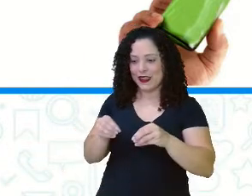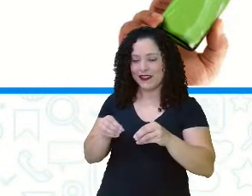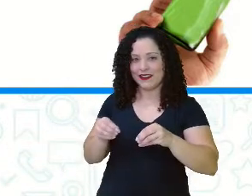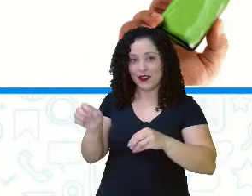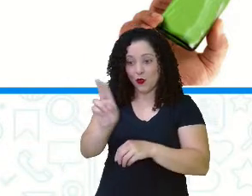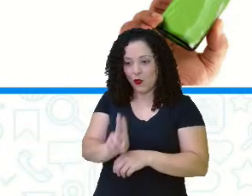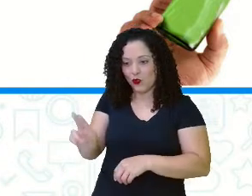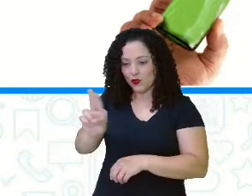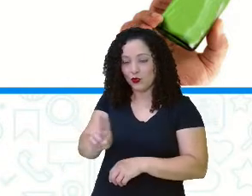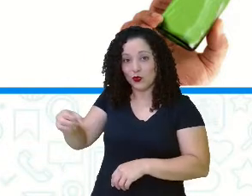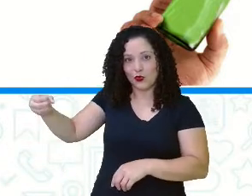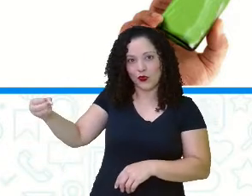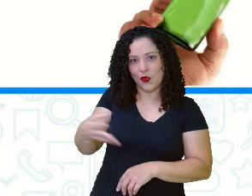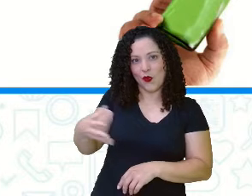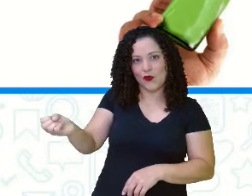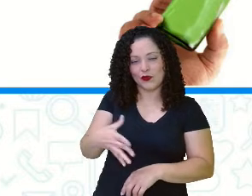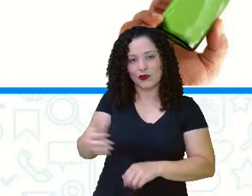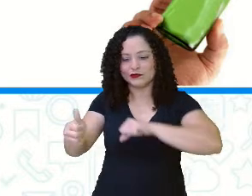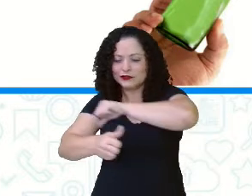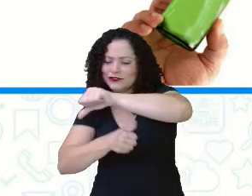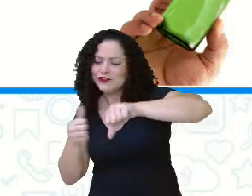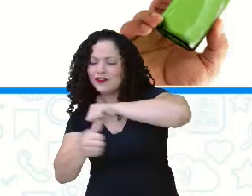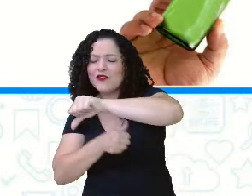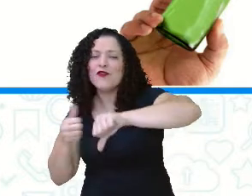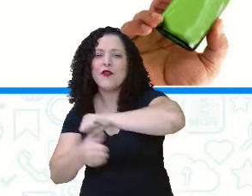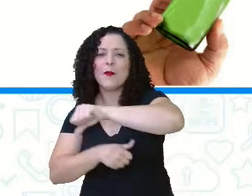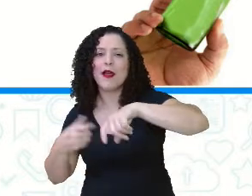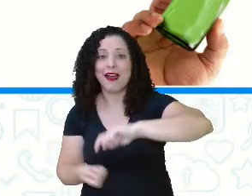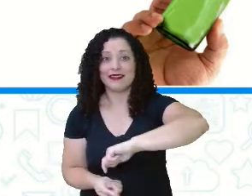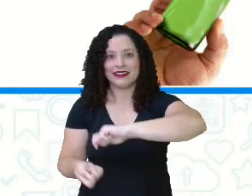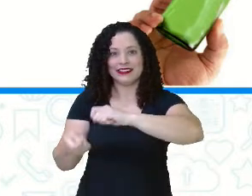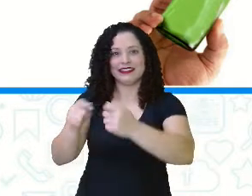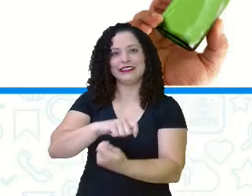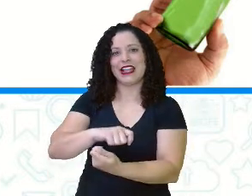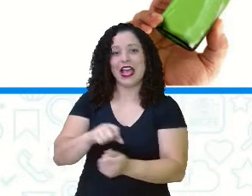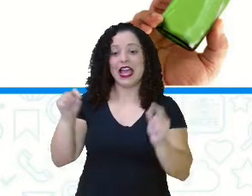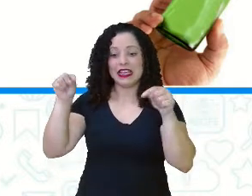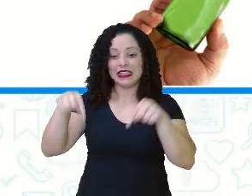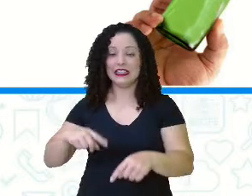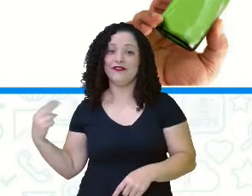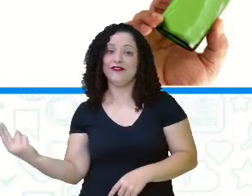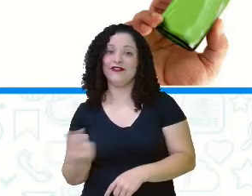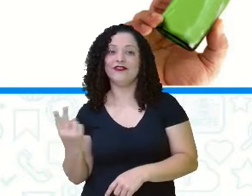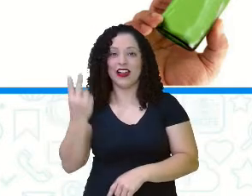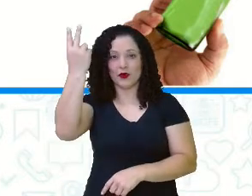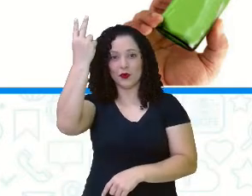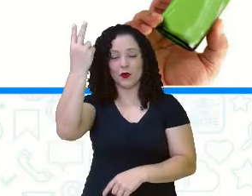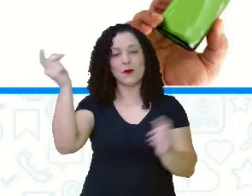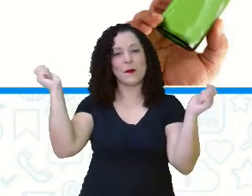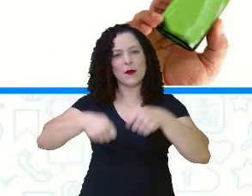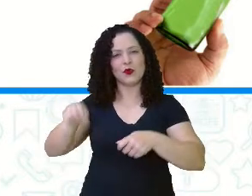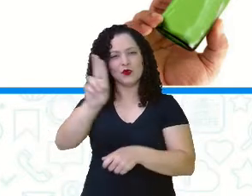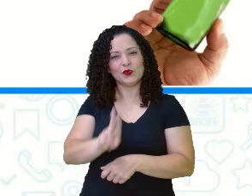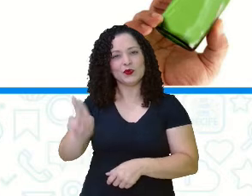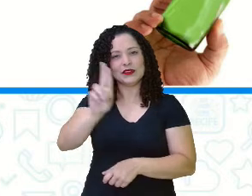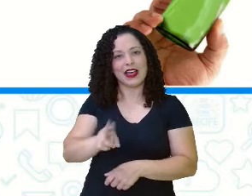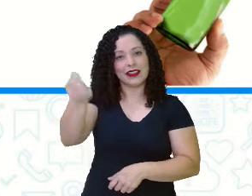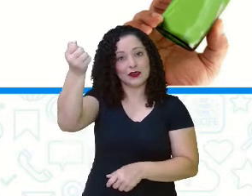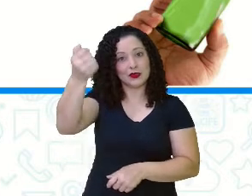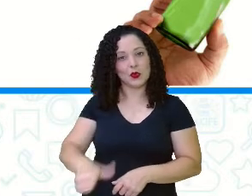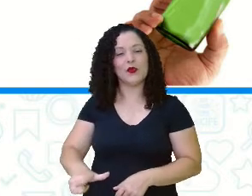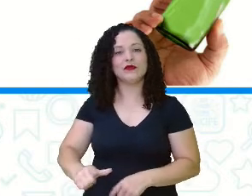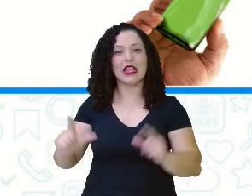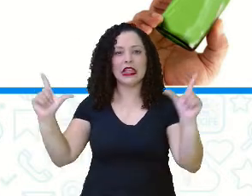é reintroduzi-los na cadeia produtiva a fim de que ainda gerem valor e sejam reutilizados,